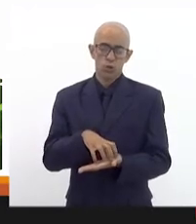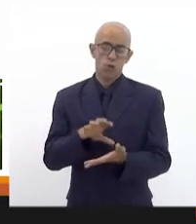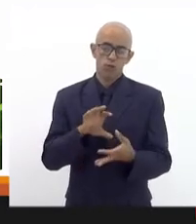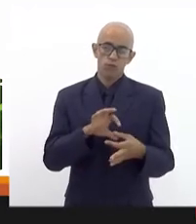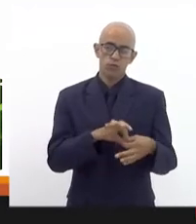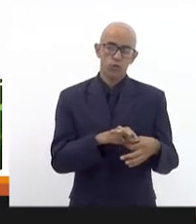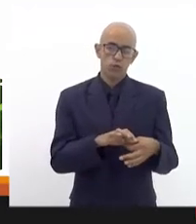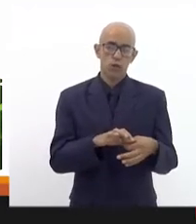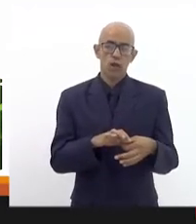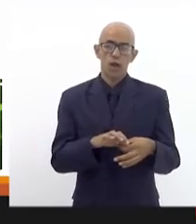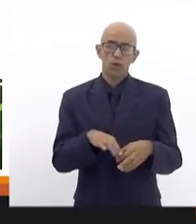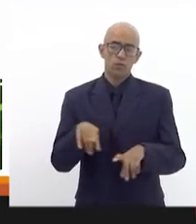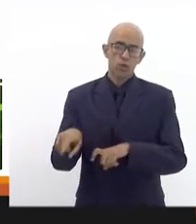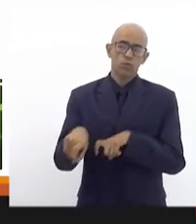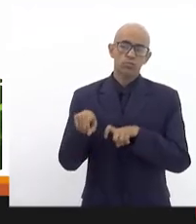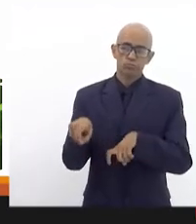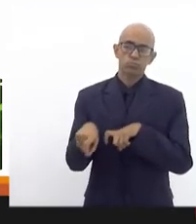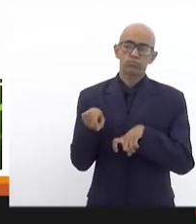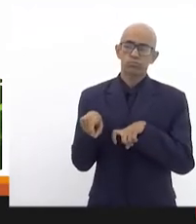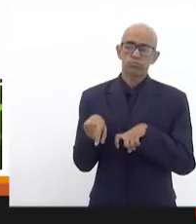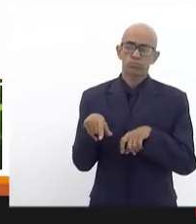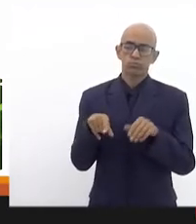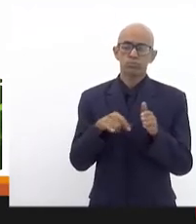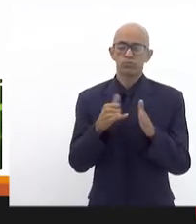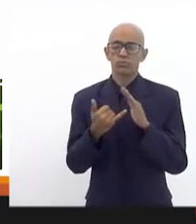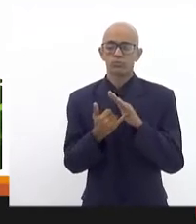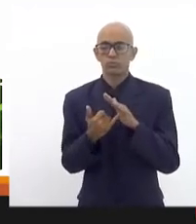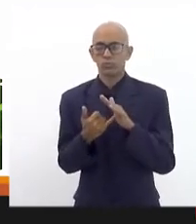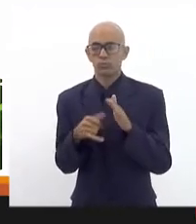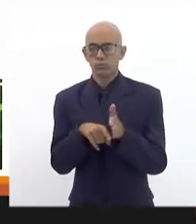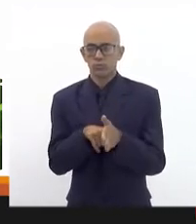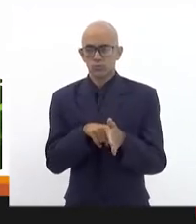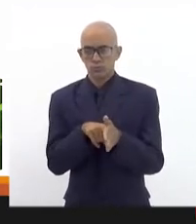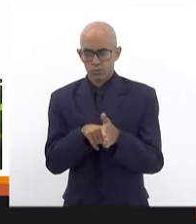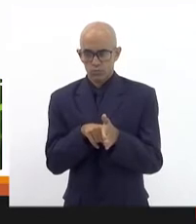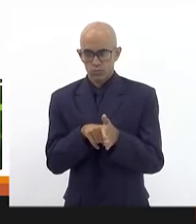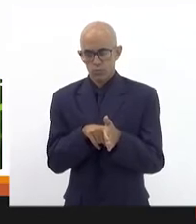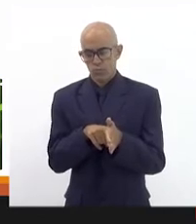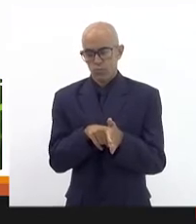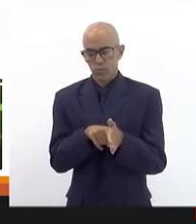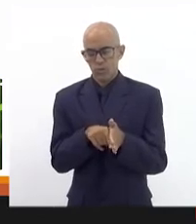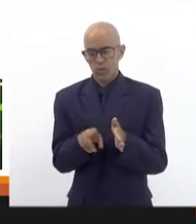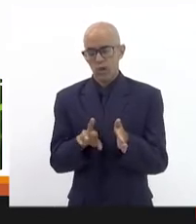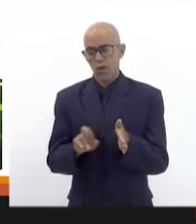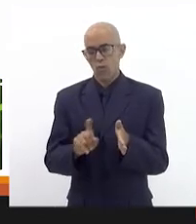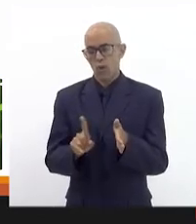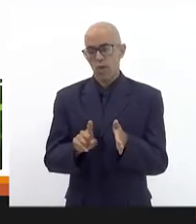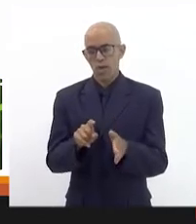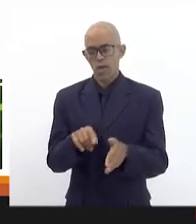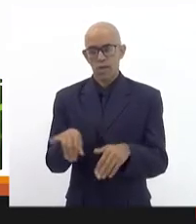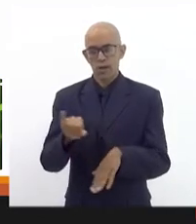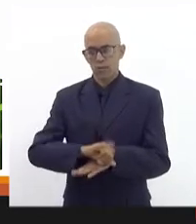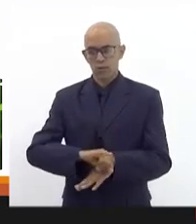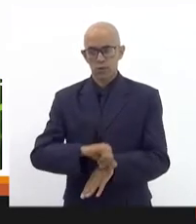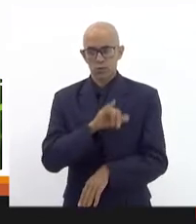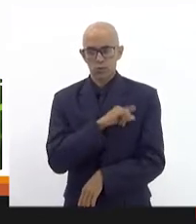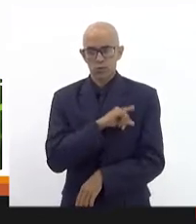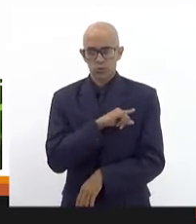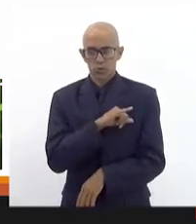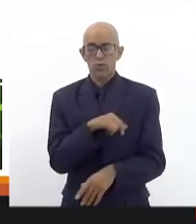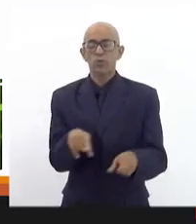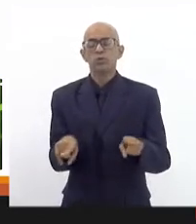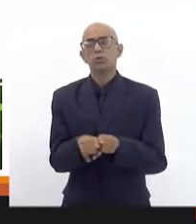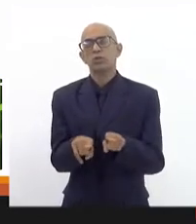a campus, instituto de pesquisa, enfim, que sejam fora da capital. Isso inclui região metropolitana,